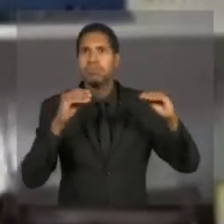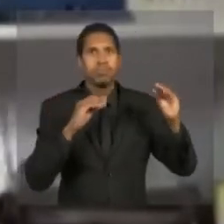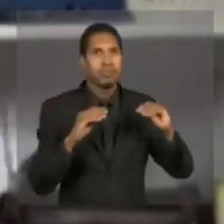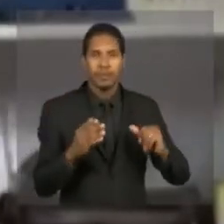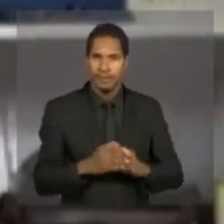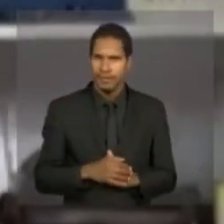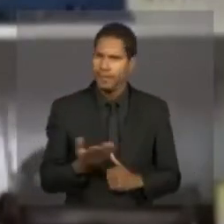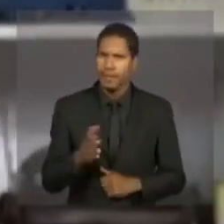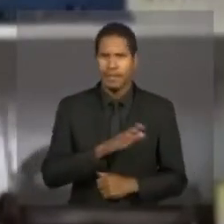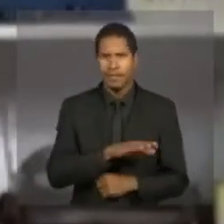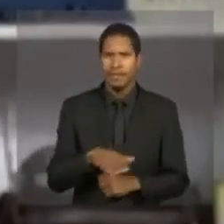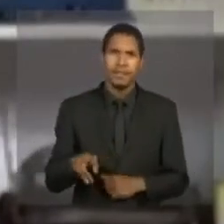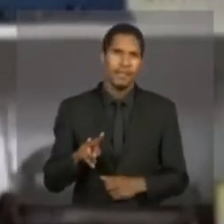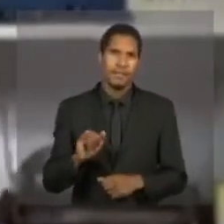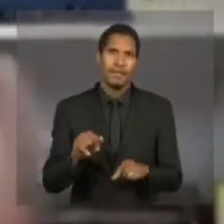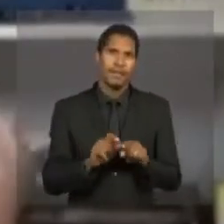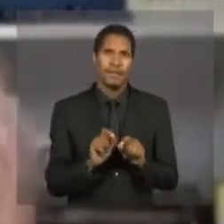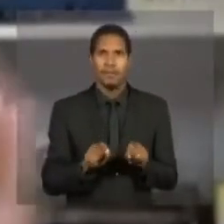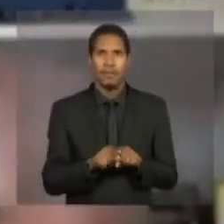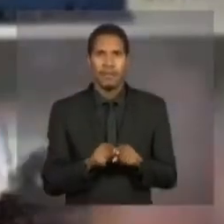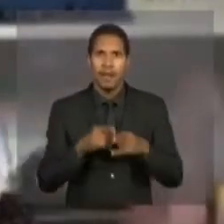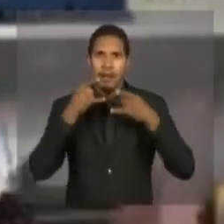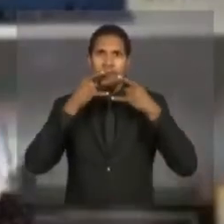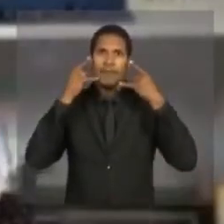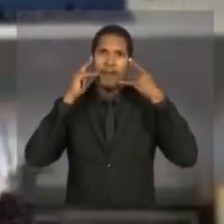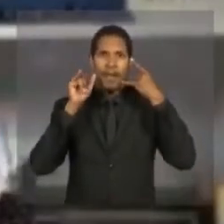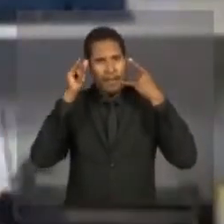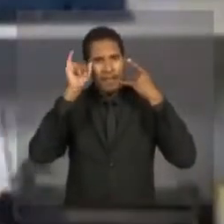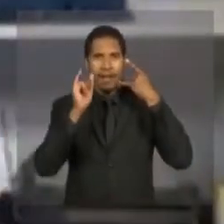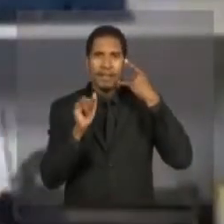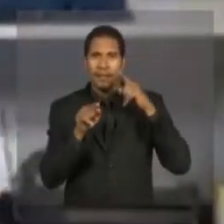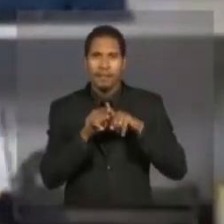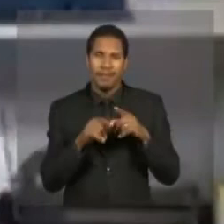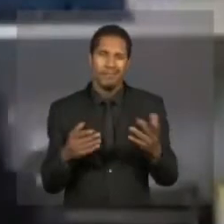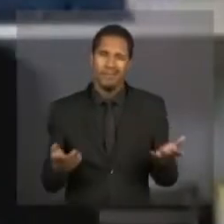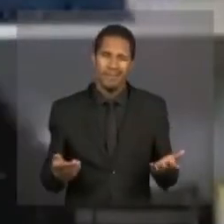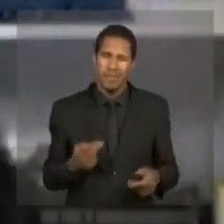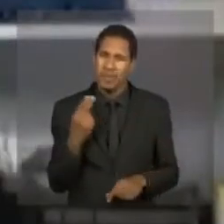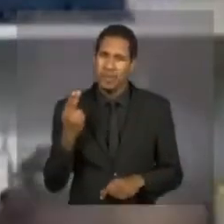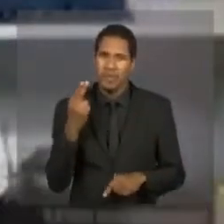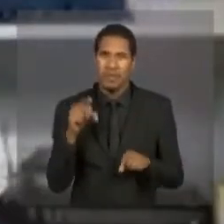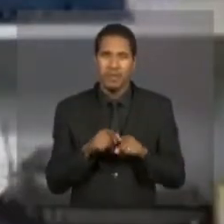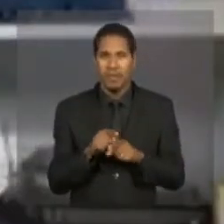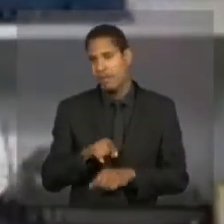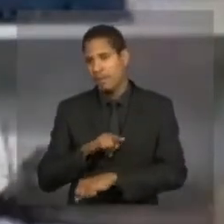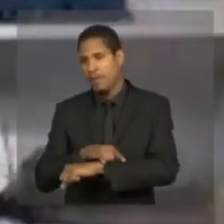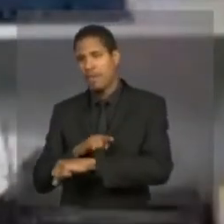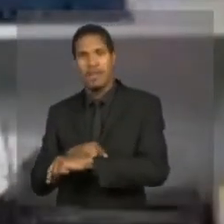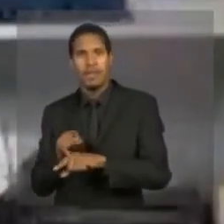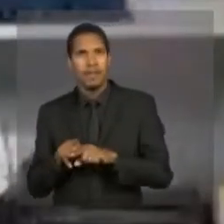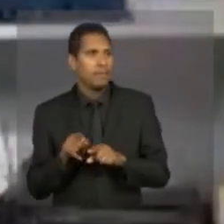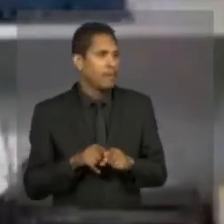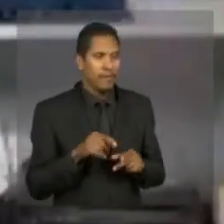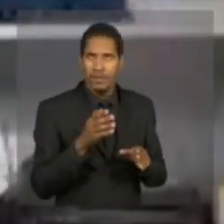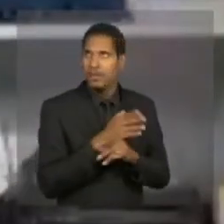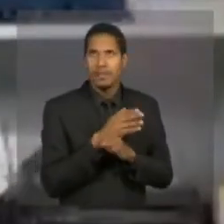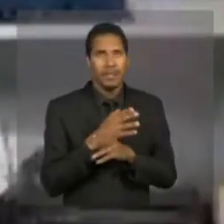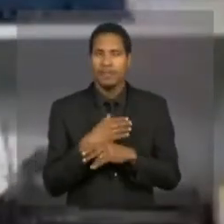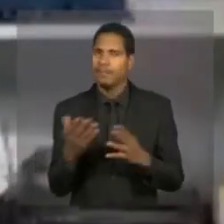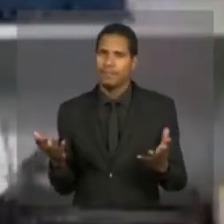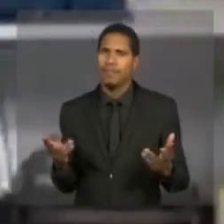que as crianças não vão pôr nada na boca, vão ficar com a máscara super bem colocada, vão no banheiro e não vão se distrair,